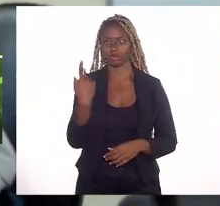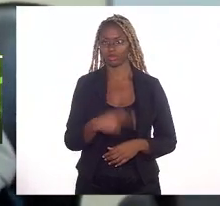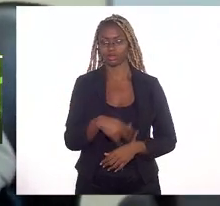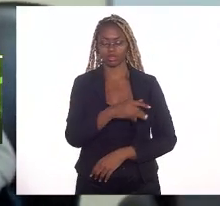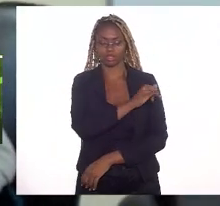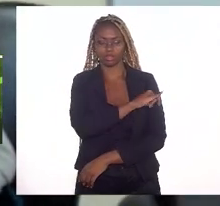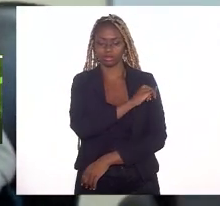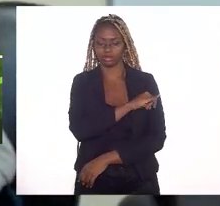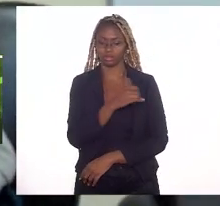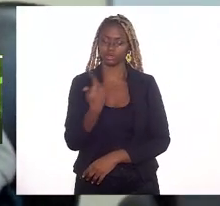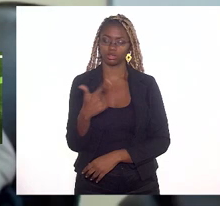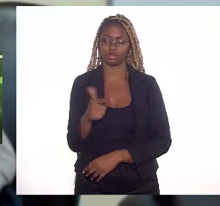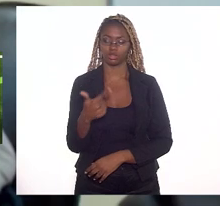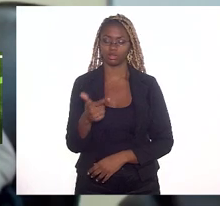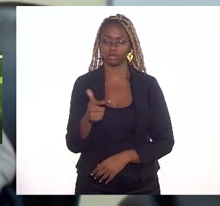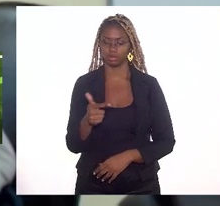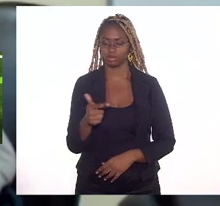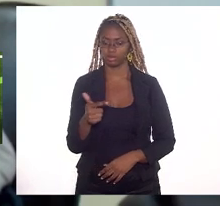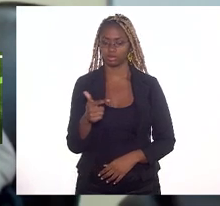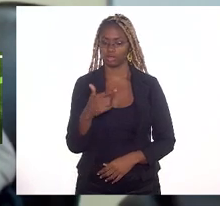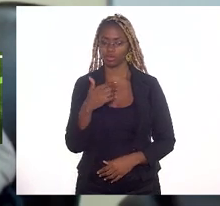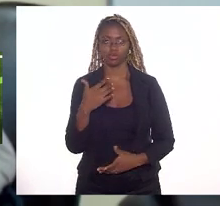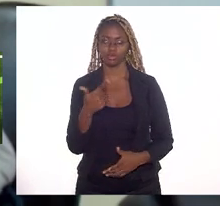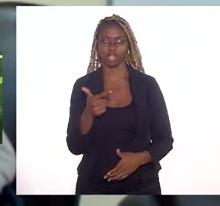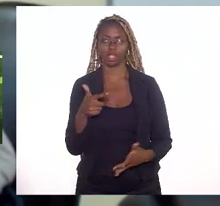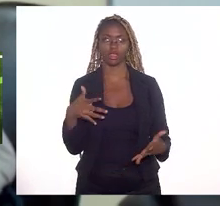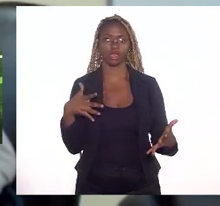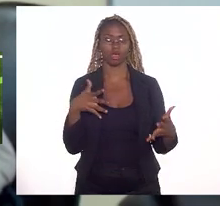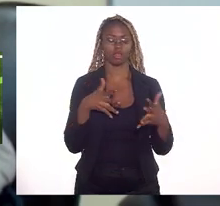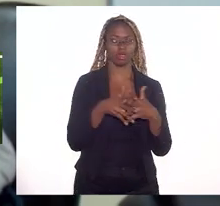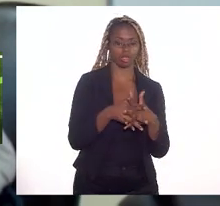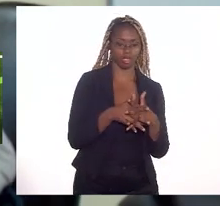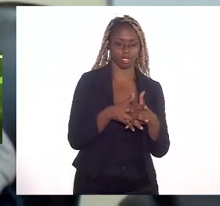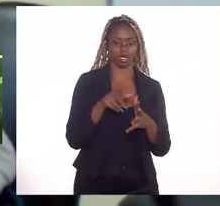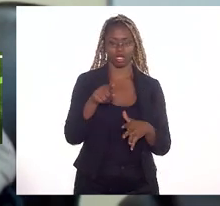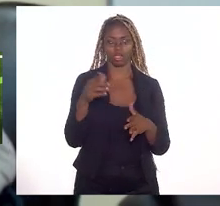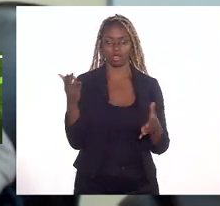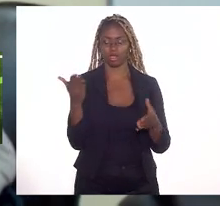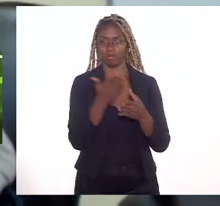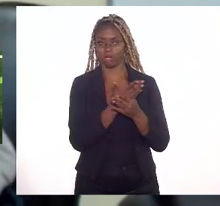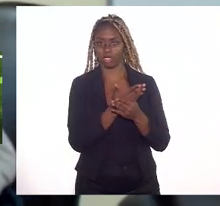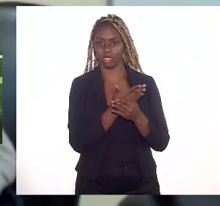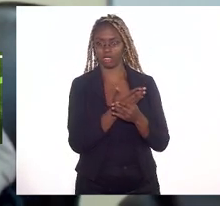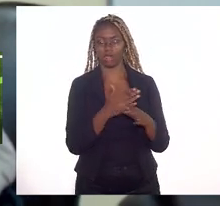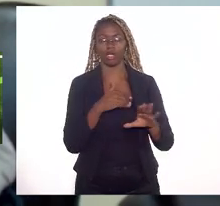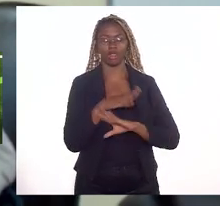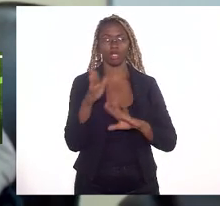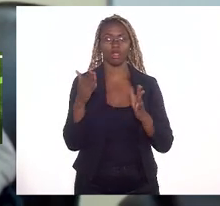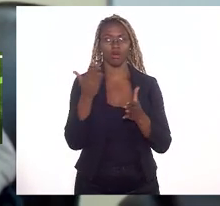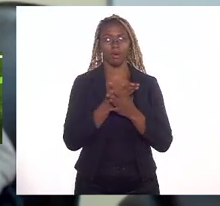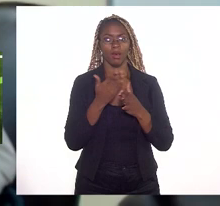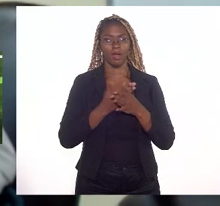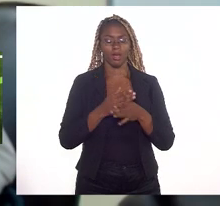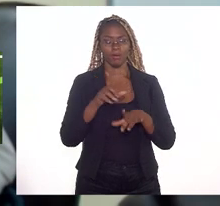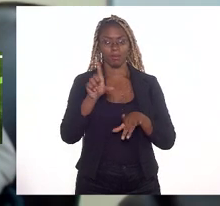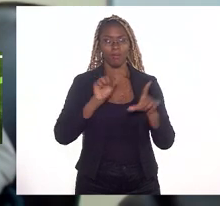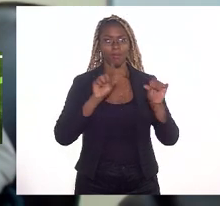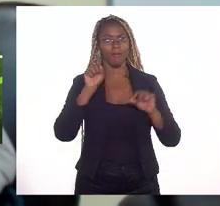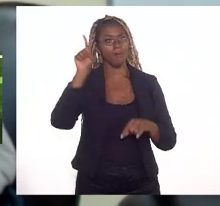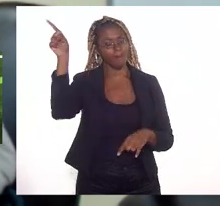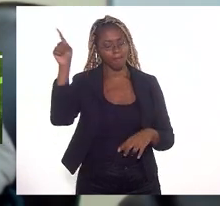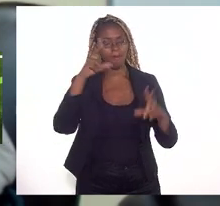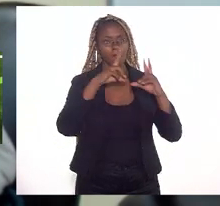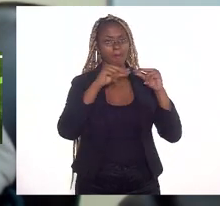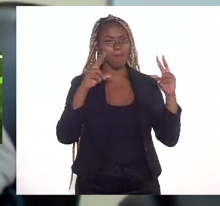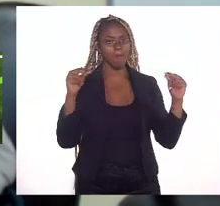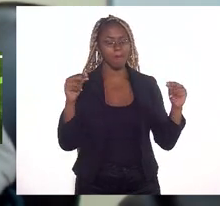Janeiro ela não tem nenhum tipo de interferência nesse processo. Todo esse processo é definido em Brasília.